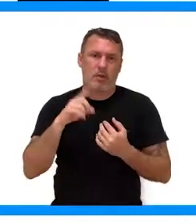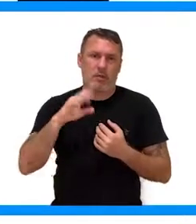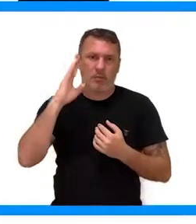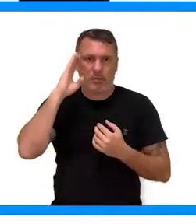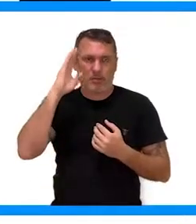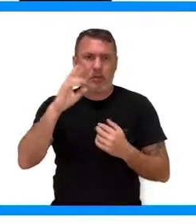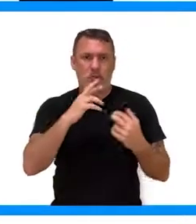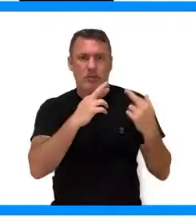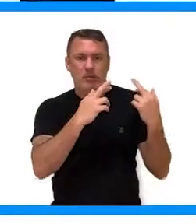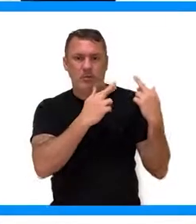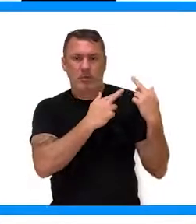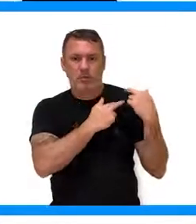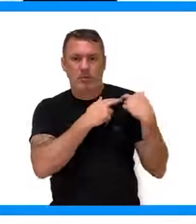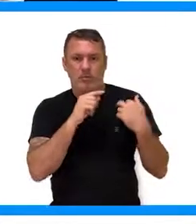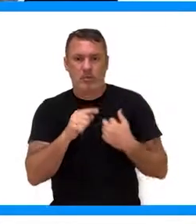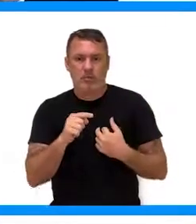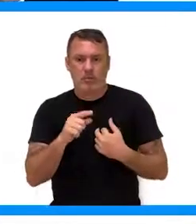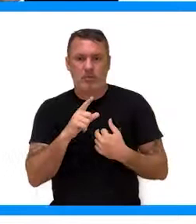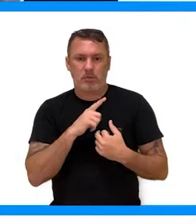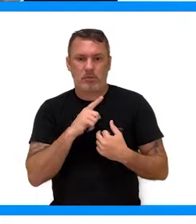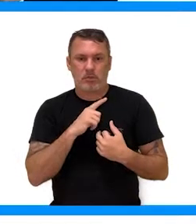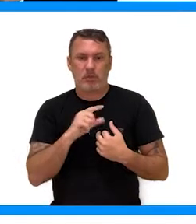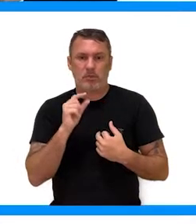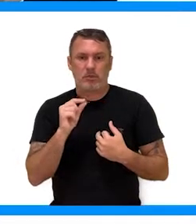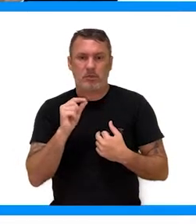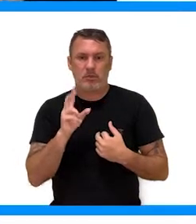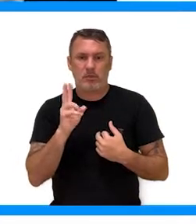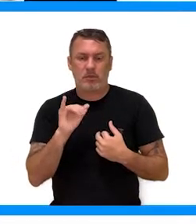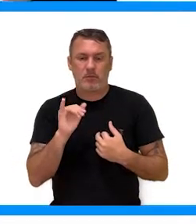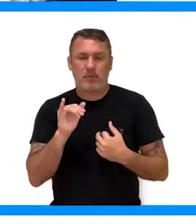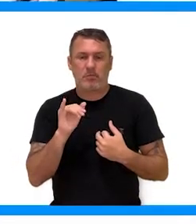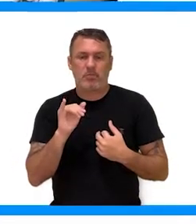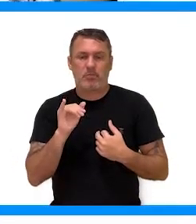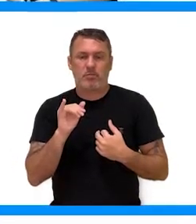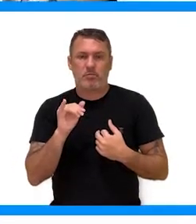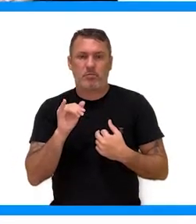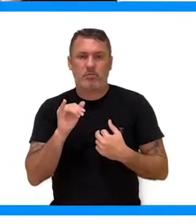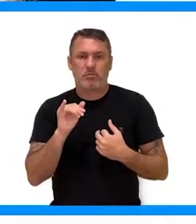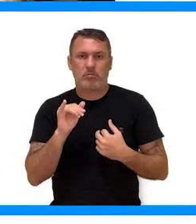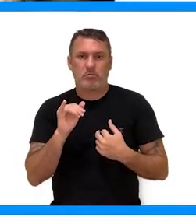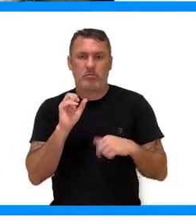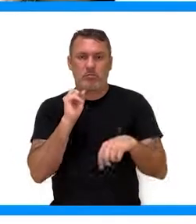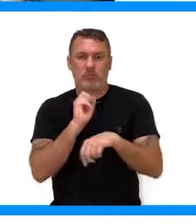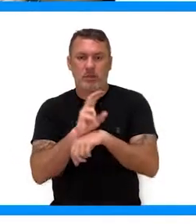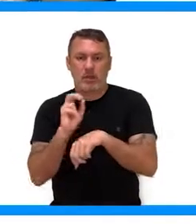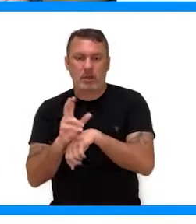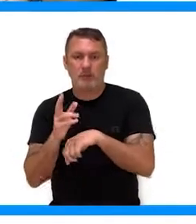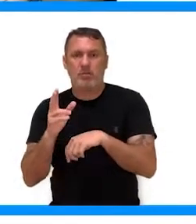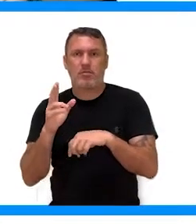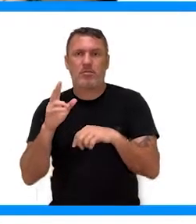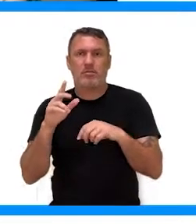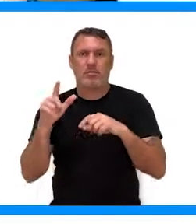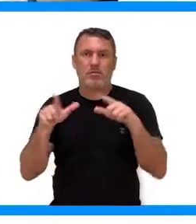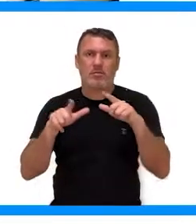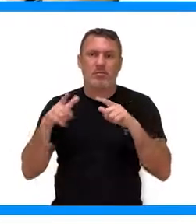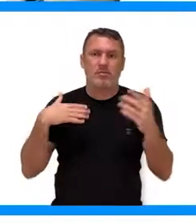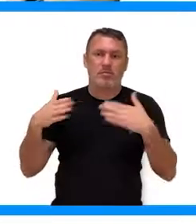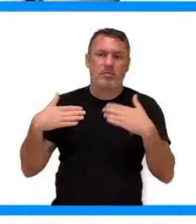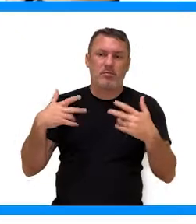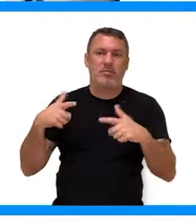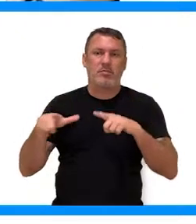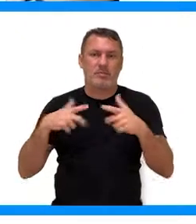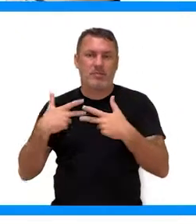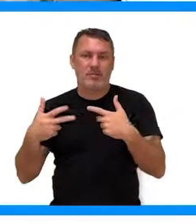familiar é a principal responsável, tá, por atender a demanda do mercado